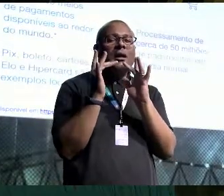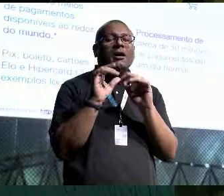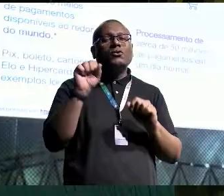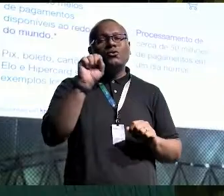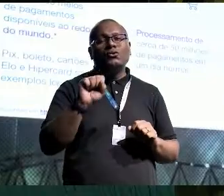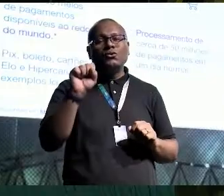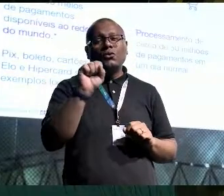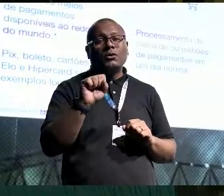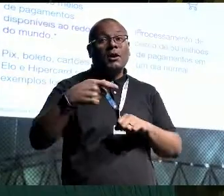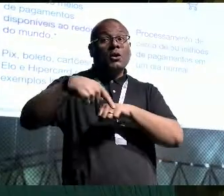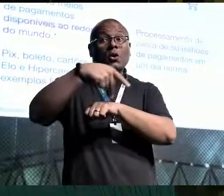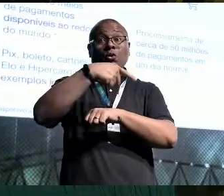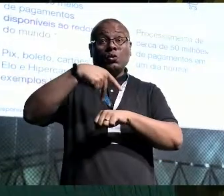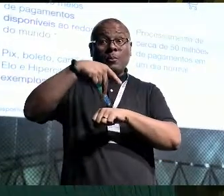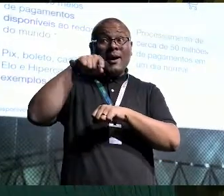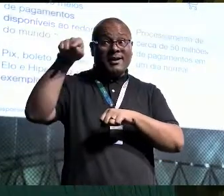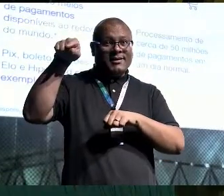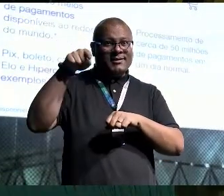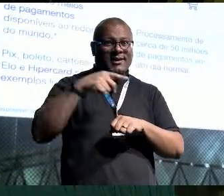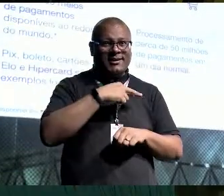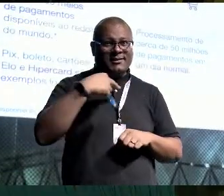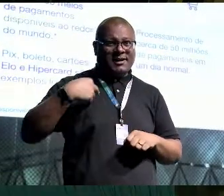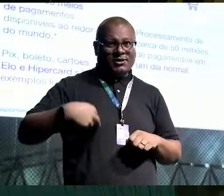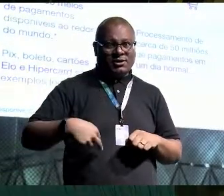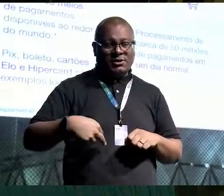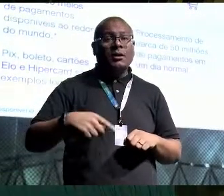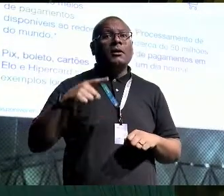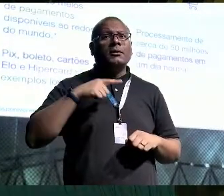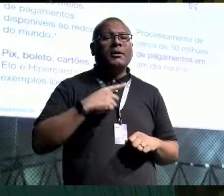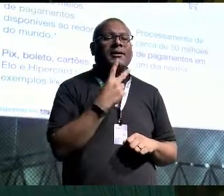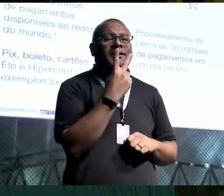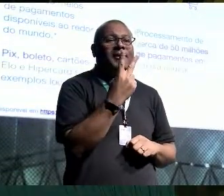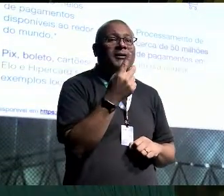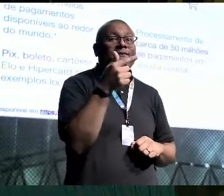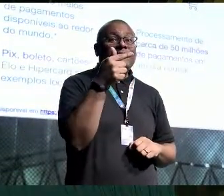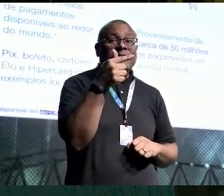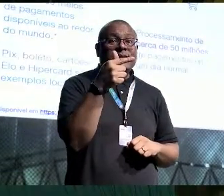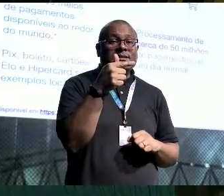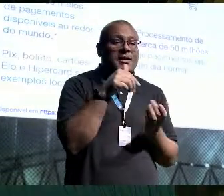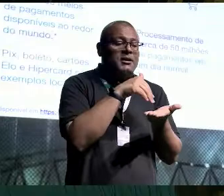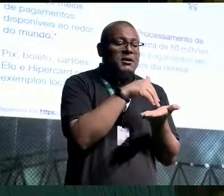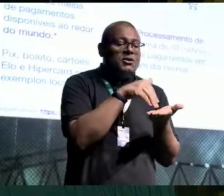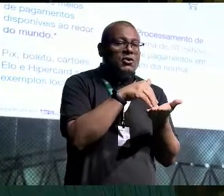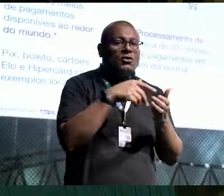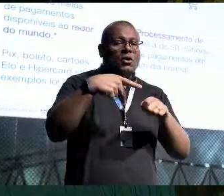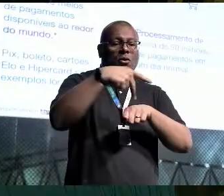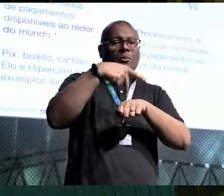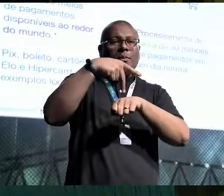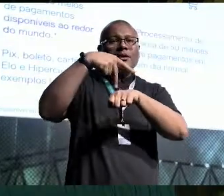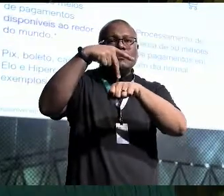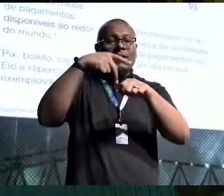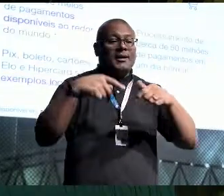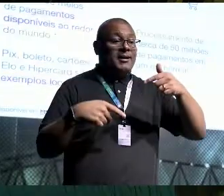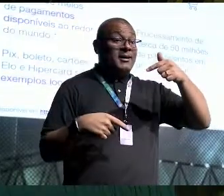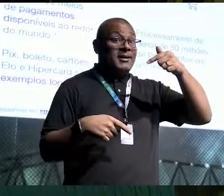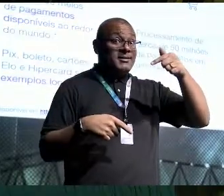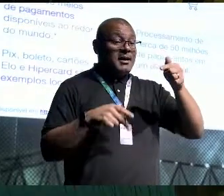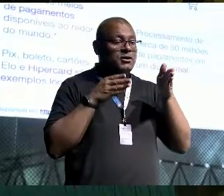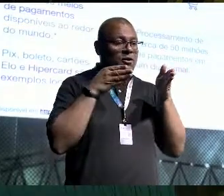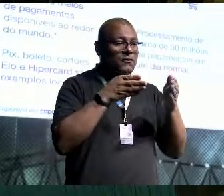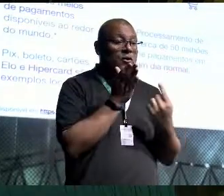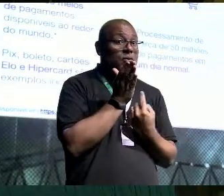tudo com uma presença global muito grande, de 27 escritórios ao redor do mundo, sendo que 7 deles são